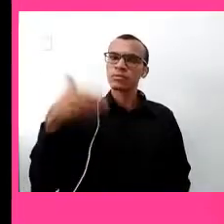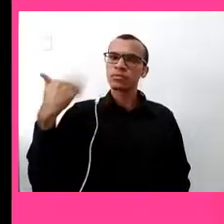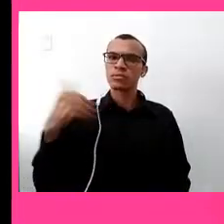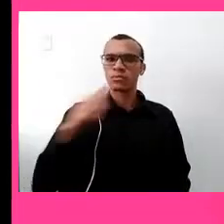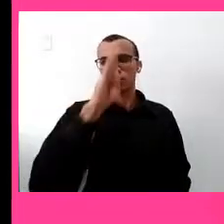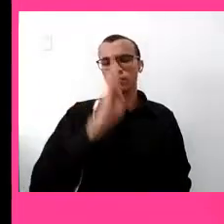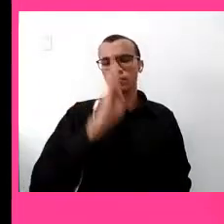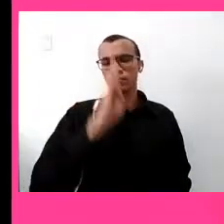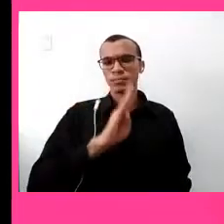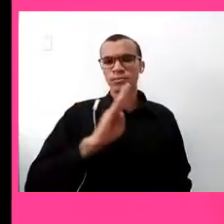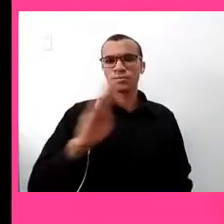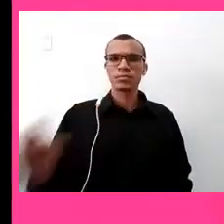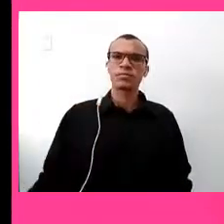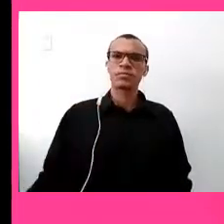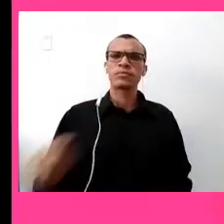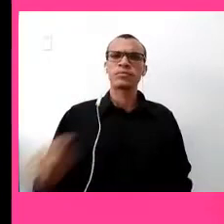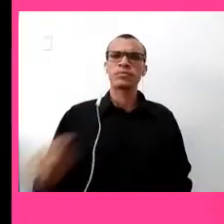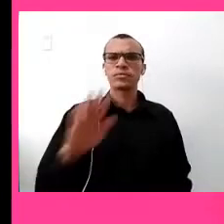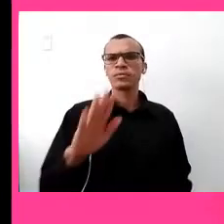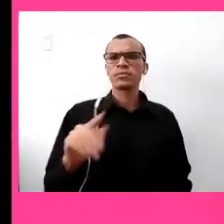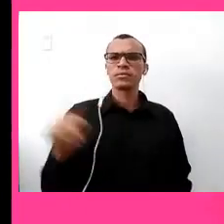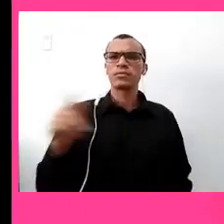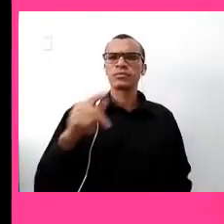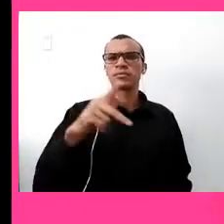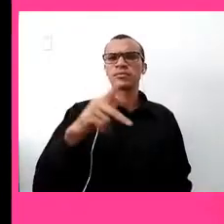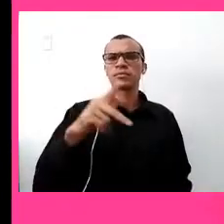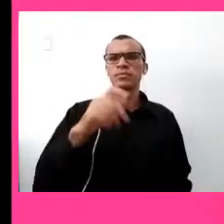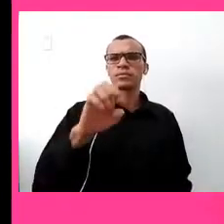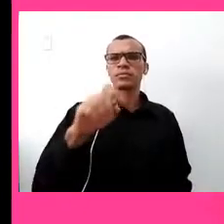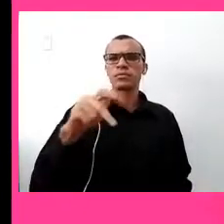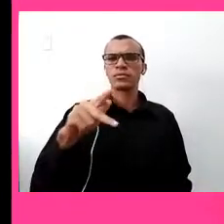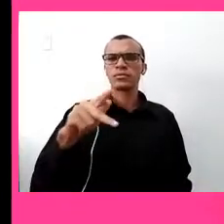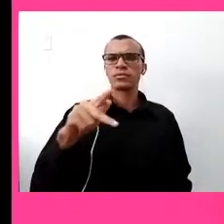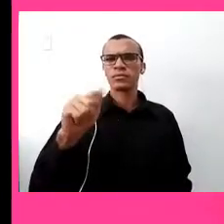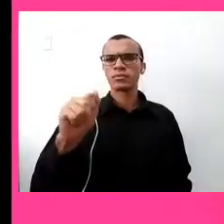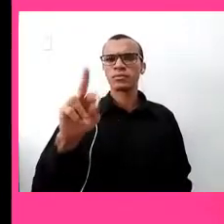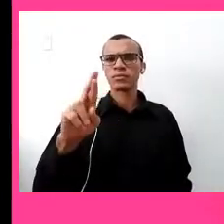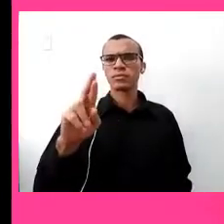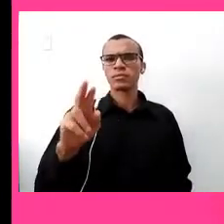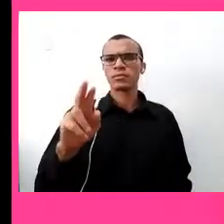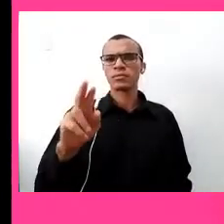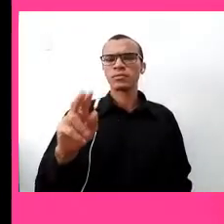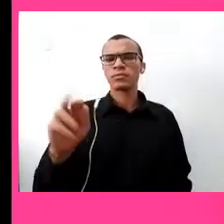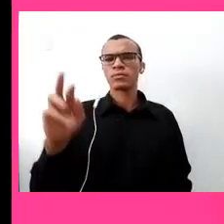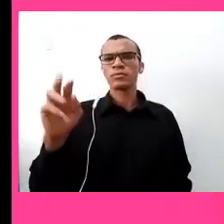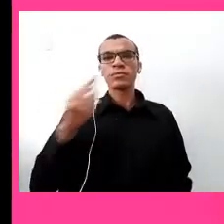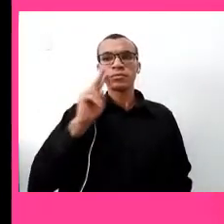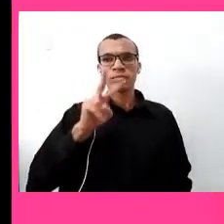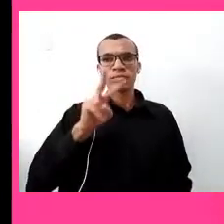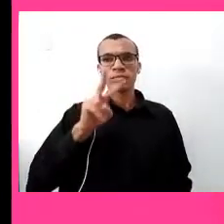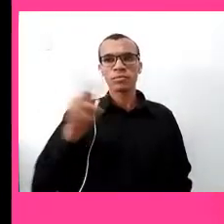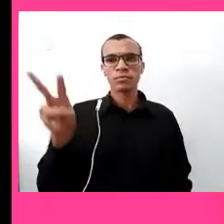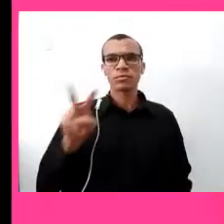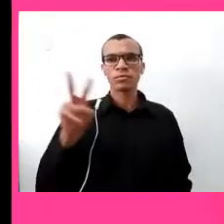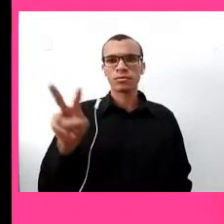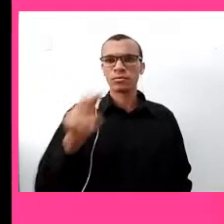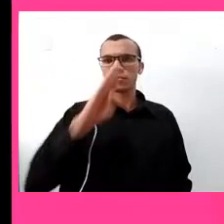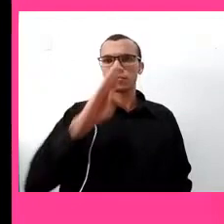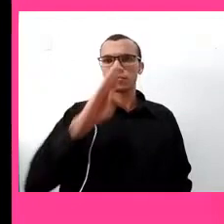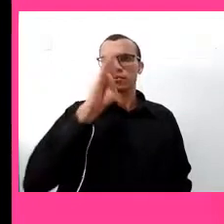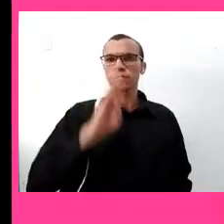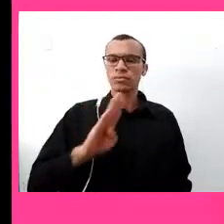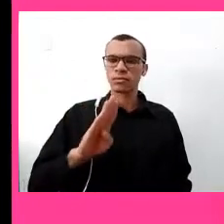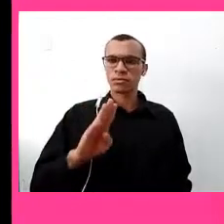gratuita. Só que ele chama Pepacura View, que é visualizador. Esse é gratuito. O Pepacura